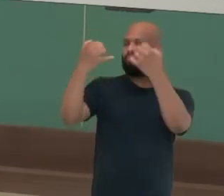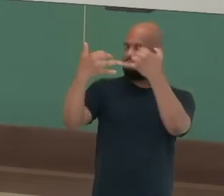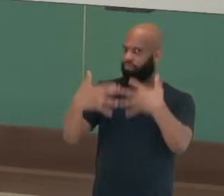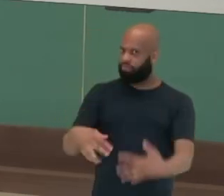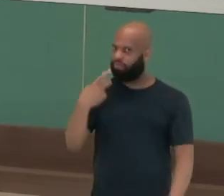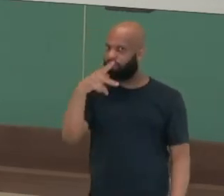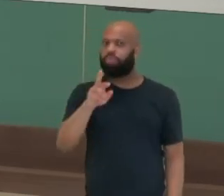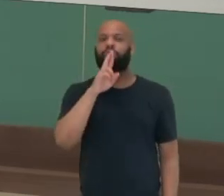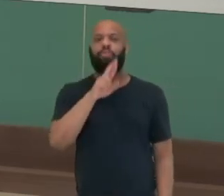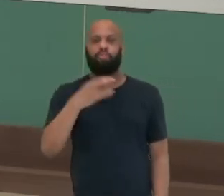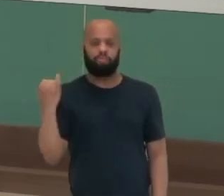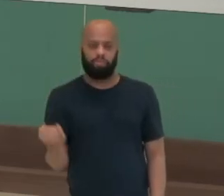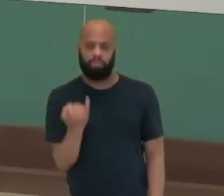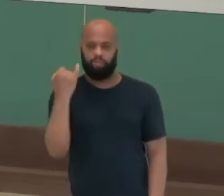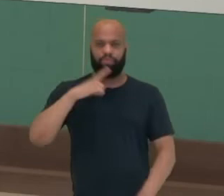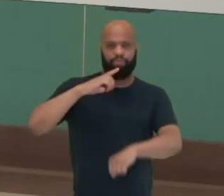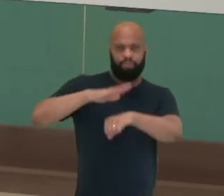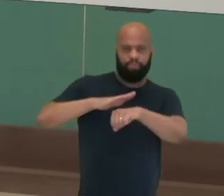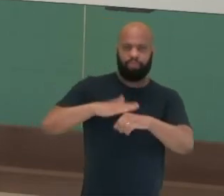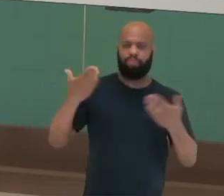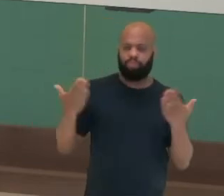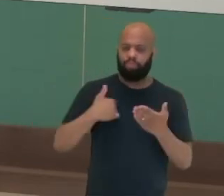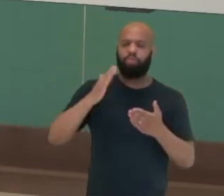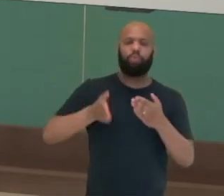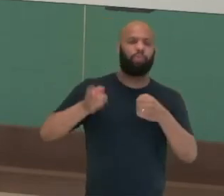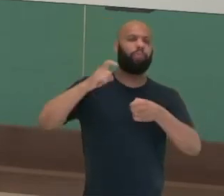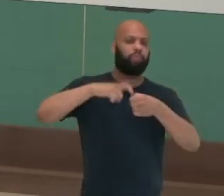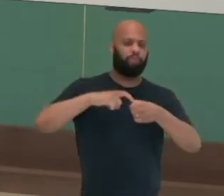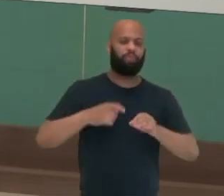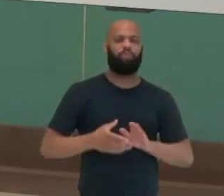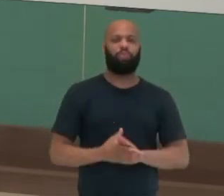deve ser de um outro filósofo? A gente já volta.